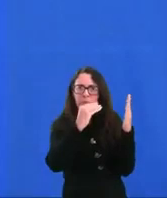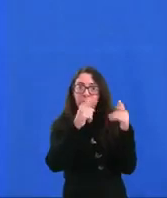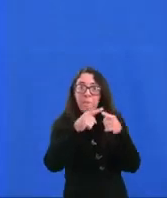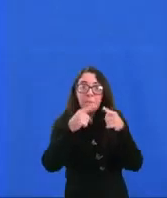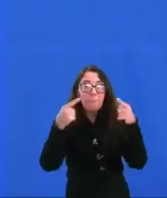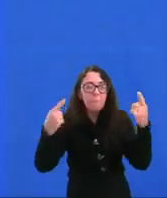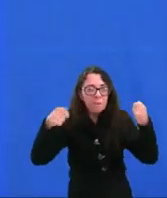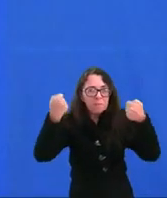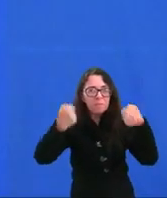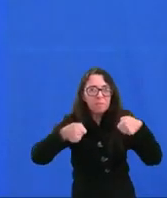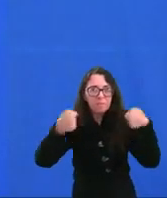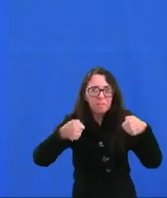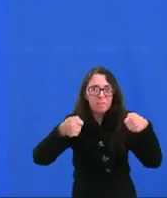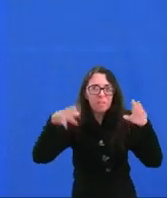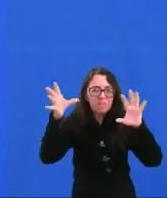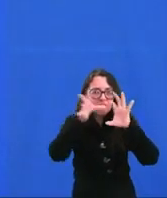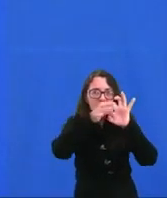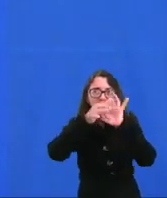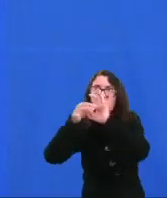Amados,